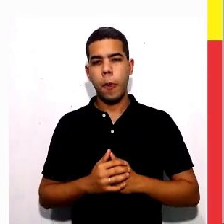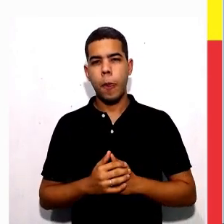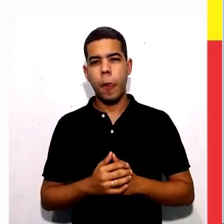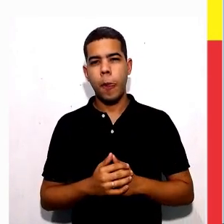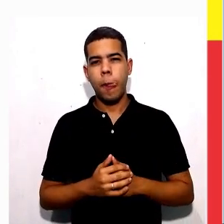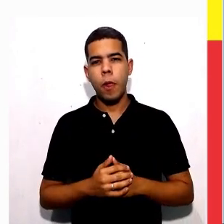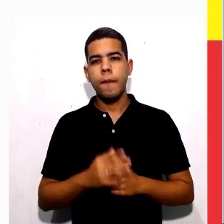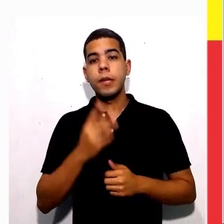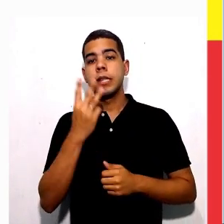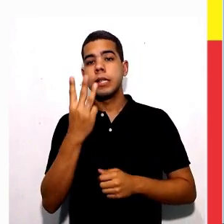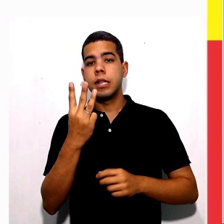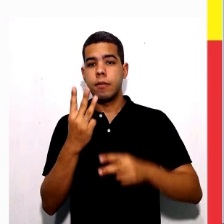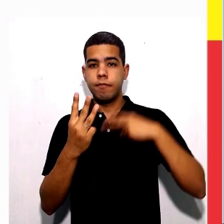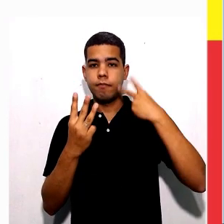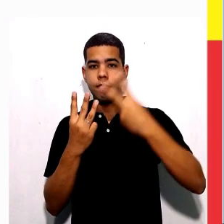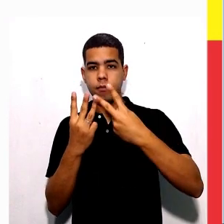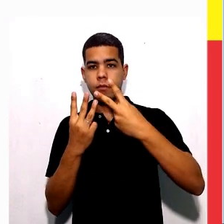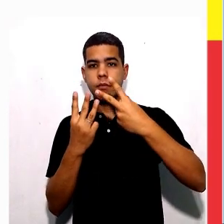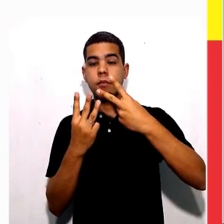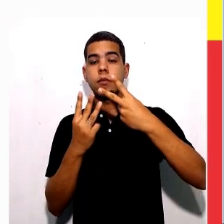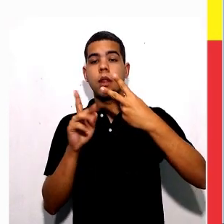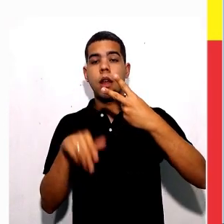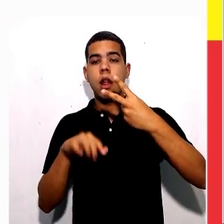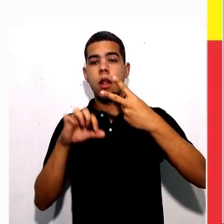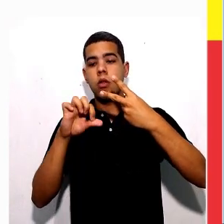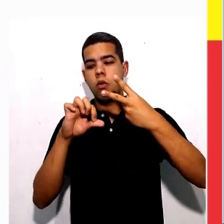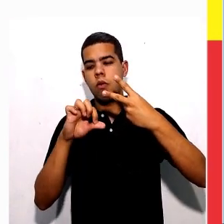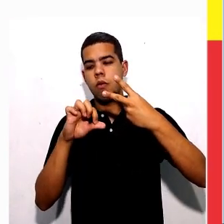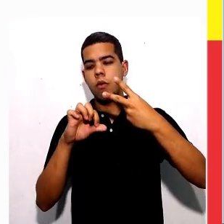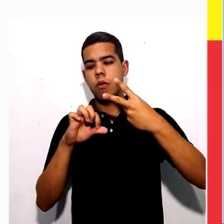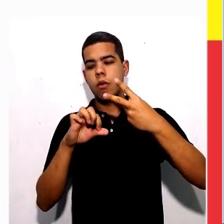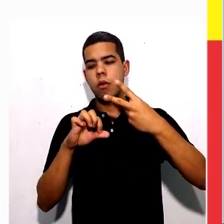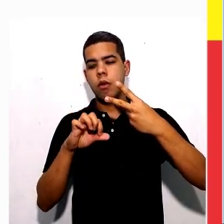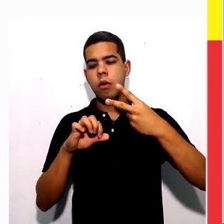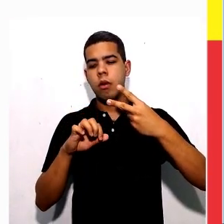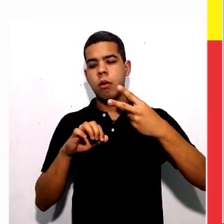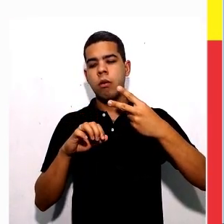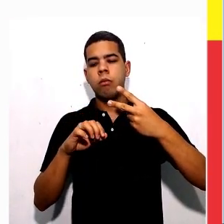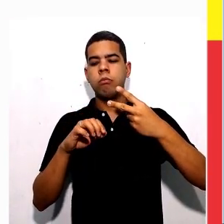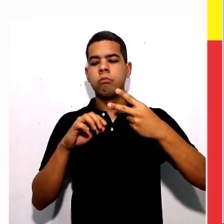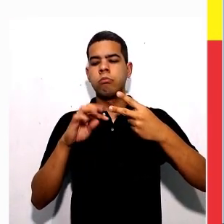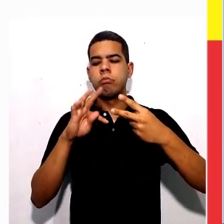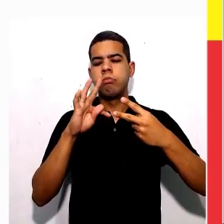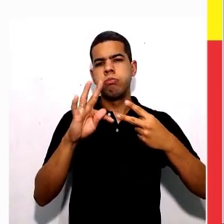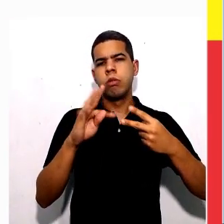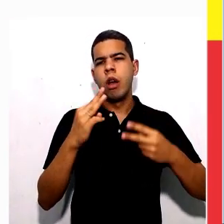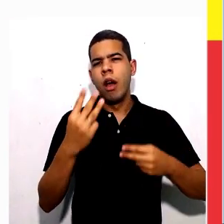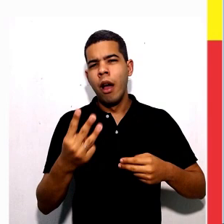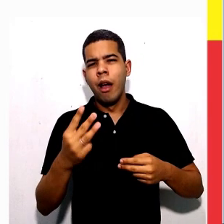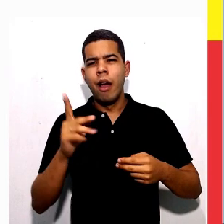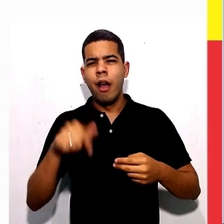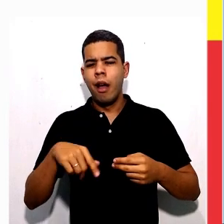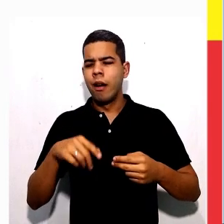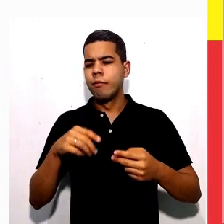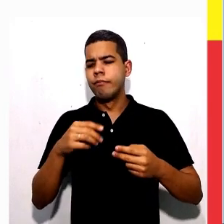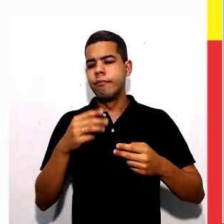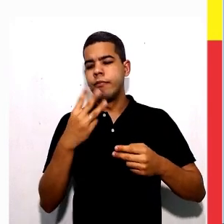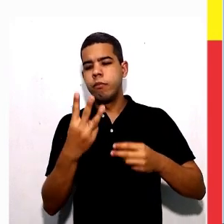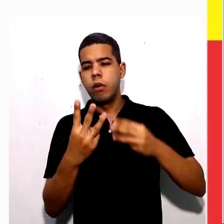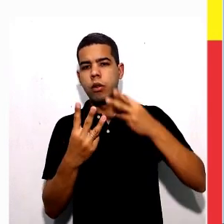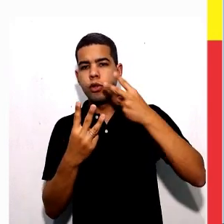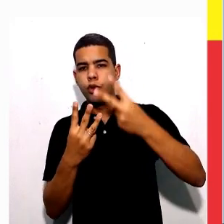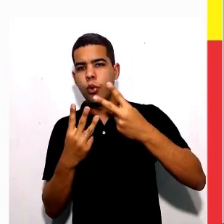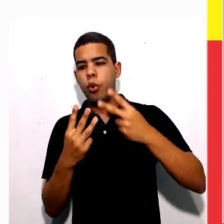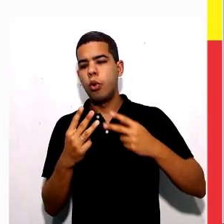2 é 9. Nesse caso, o triângulo 2 é 3 elevado a 1. O triângulo 3 é 3 elevado a 2. O triângulo 4,